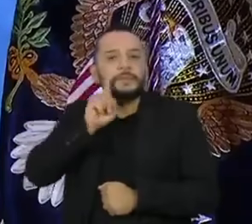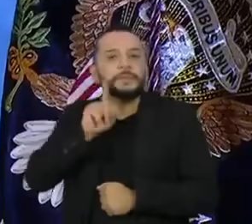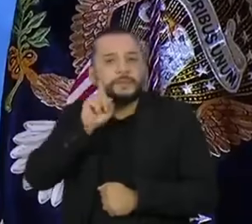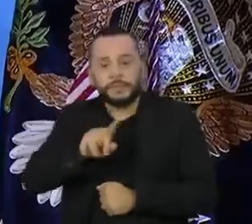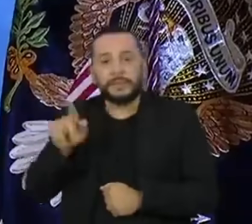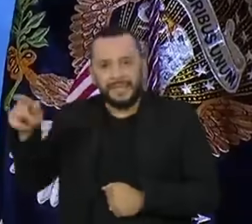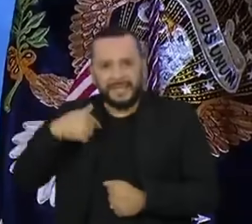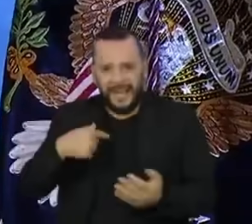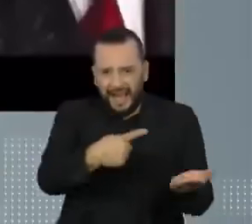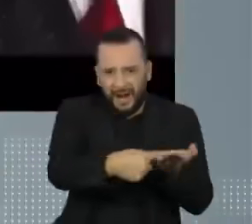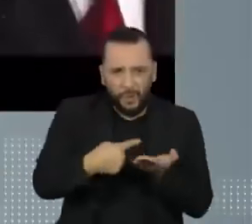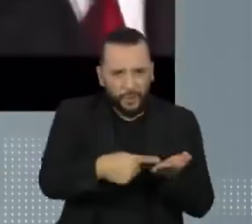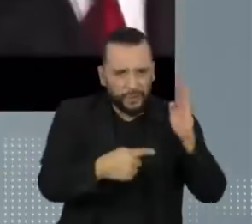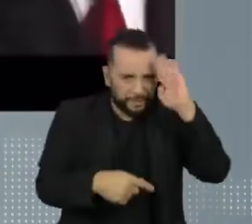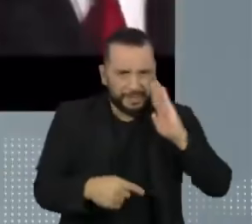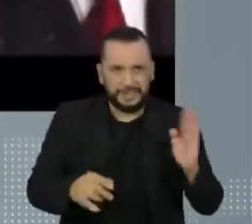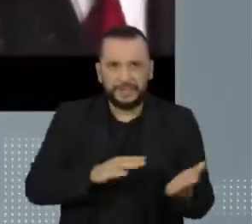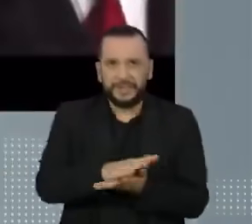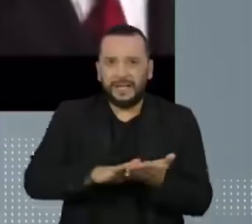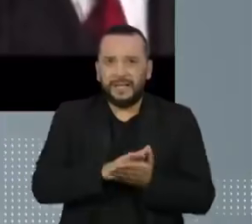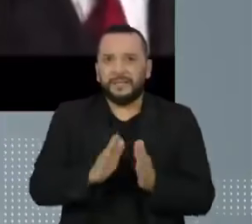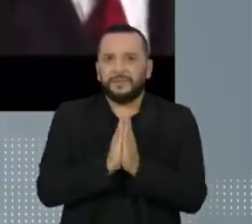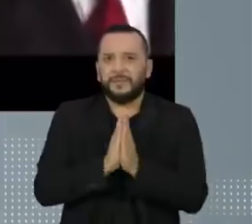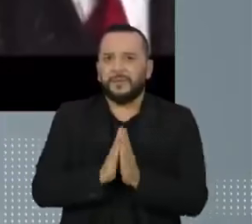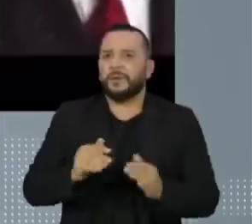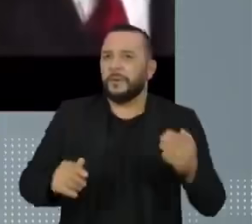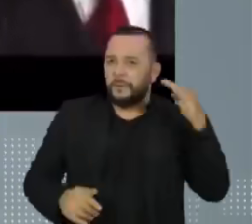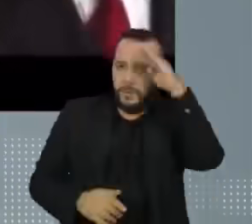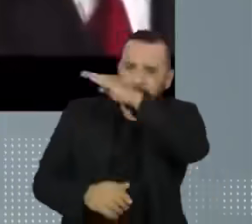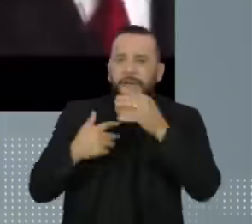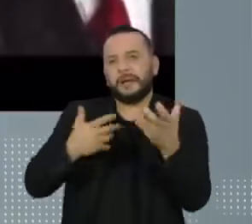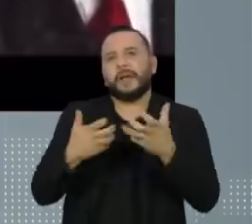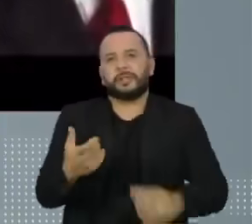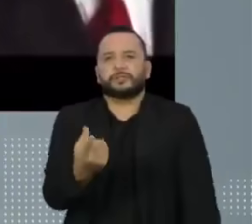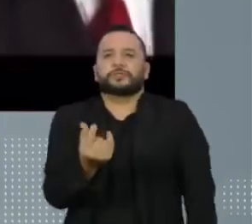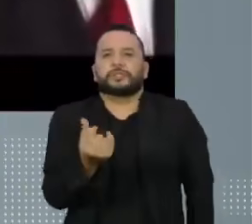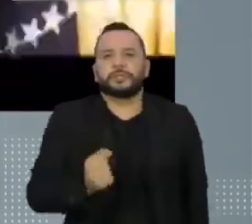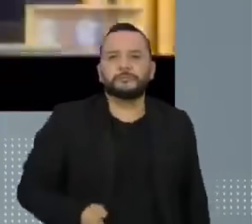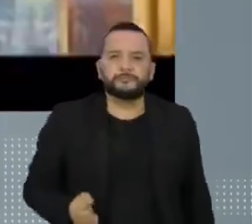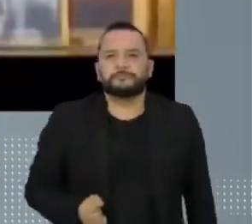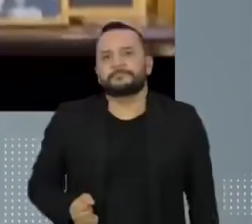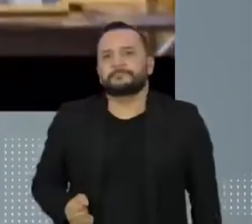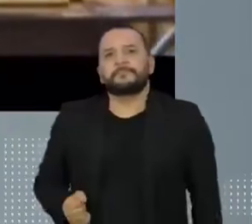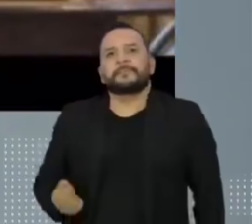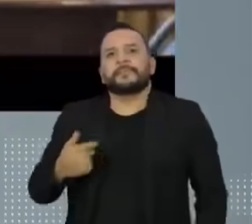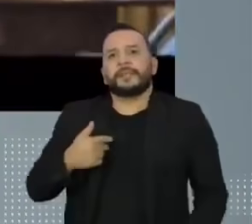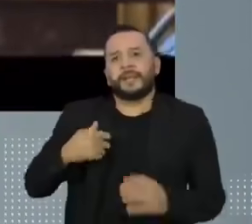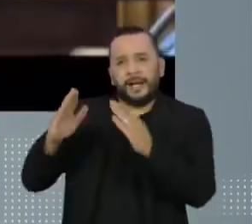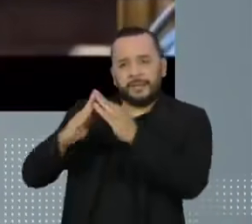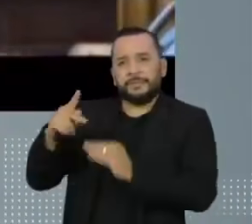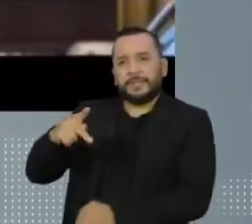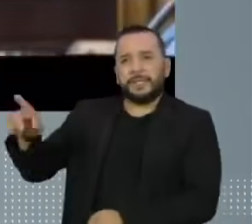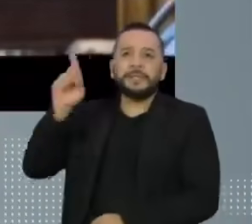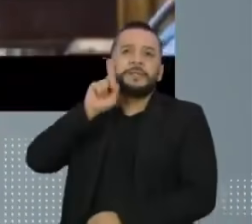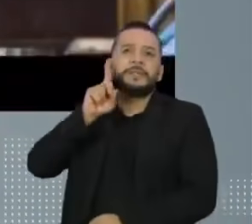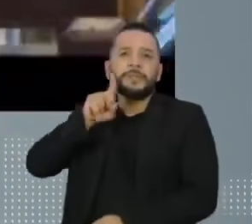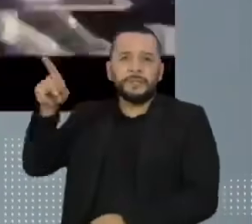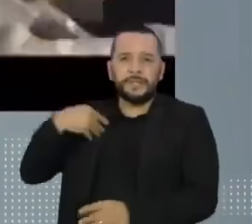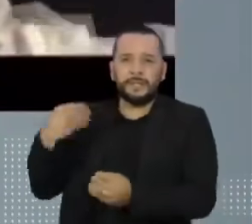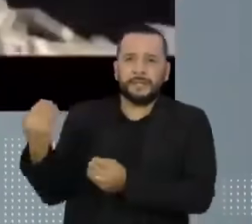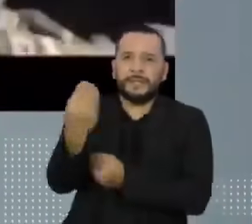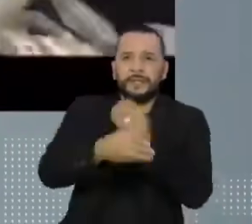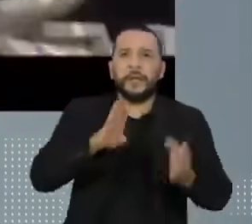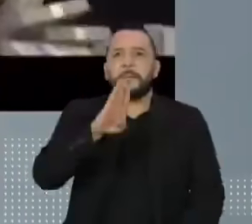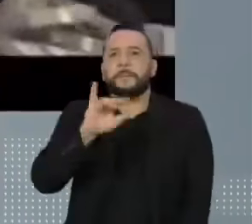Brasil na Cúpula do Clima. Here's the deal. Bolsonaro wants your money. The White House is considering giving the Brazilian